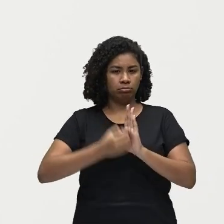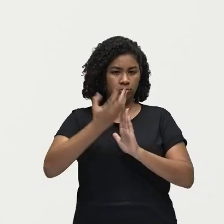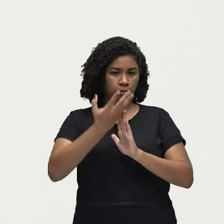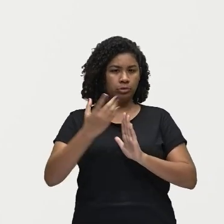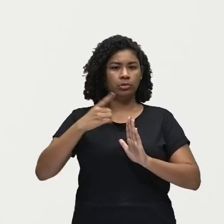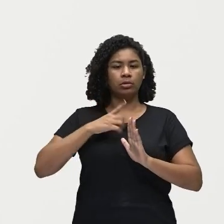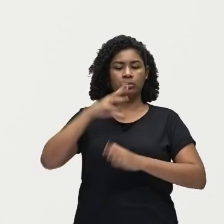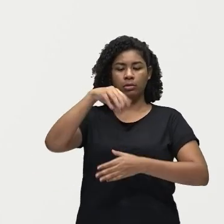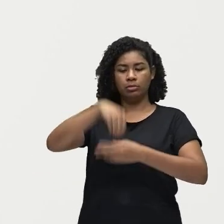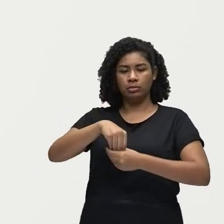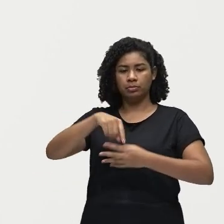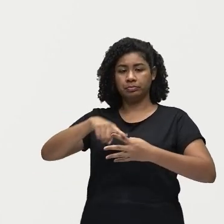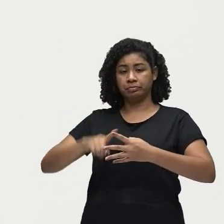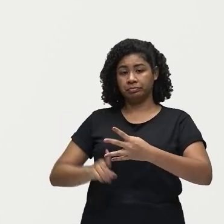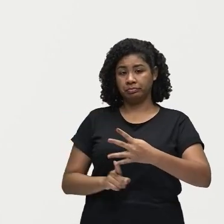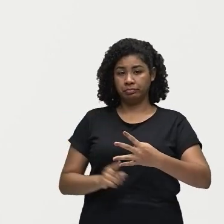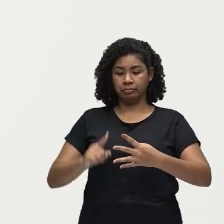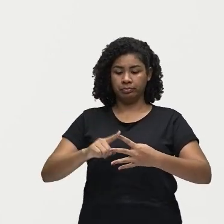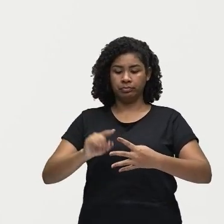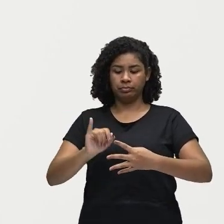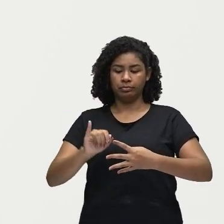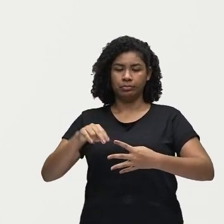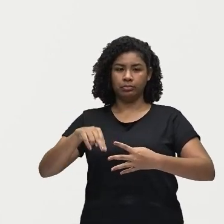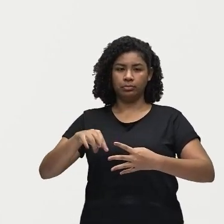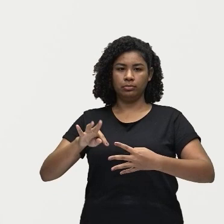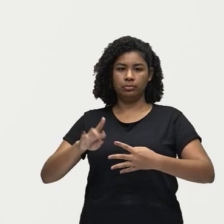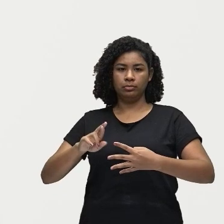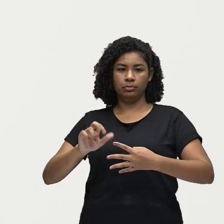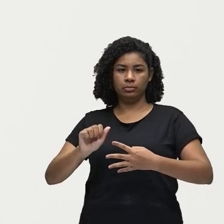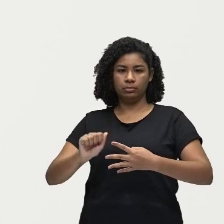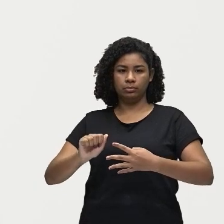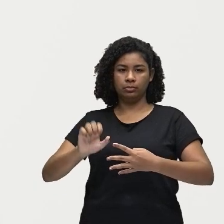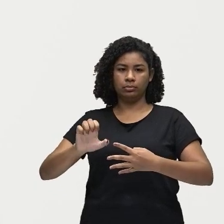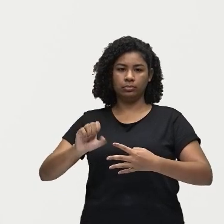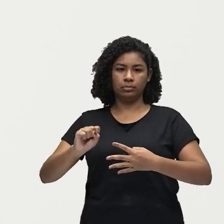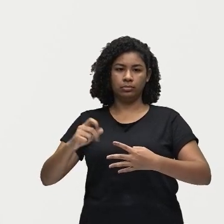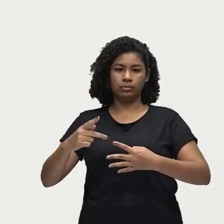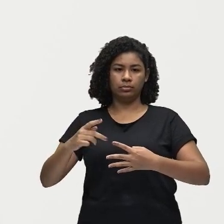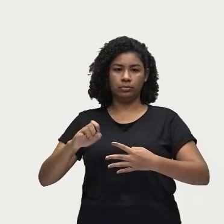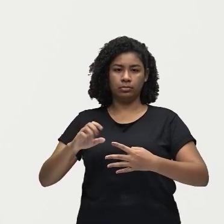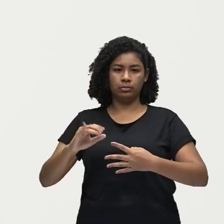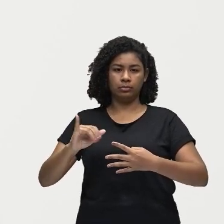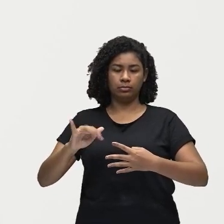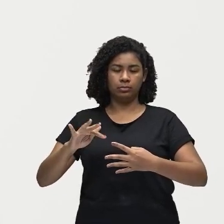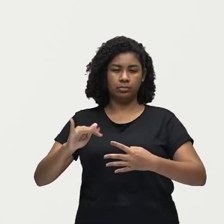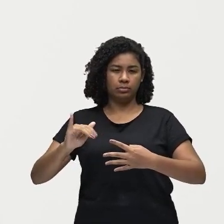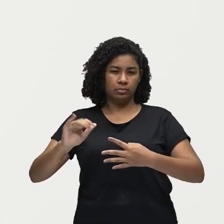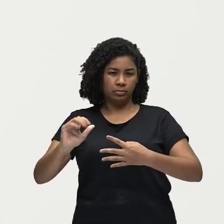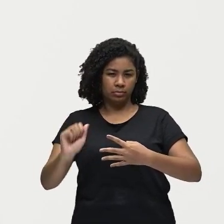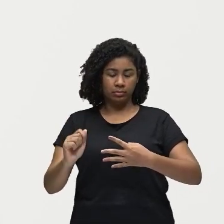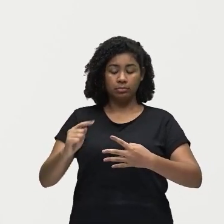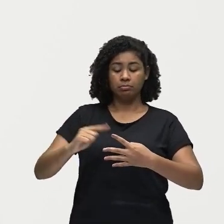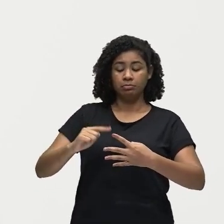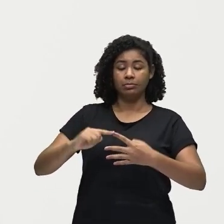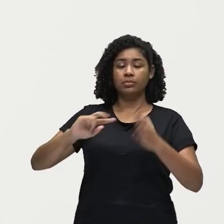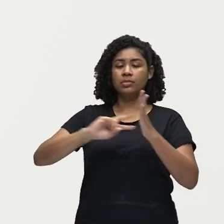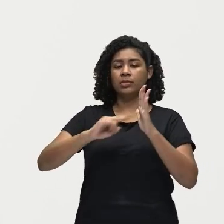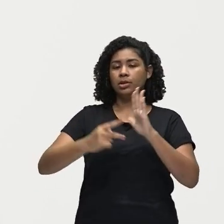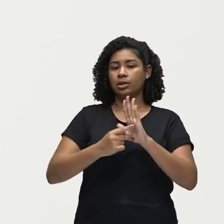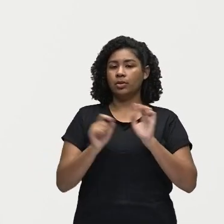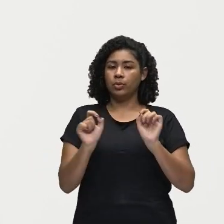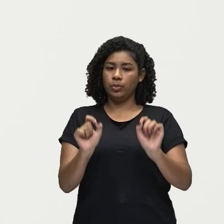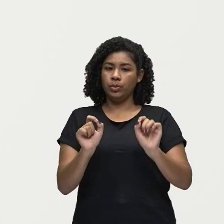intraespecíficas. Observem aqui, ó, intra. Quando a gente falar de intra, você já sabe que